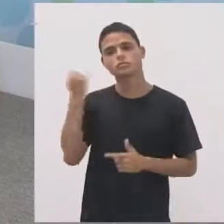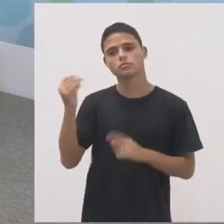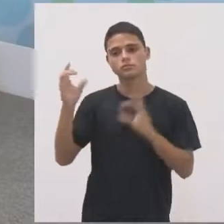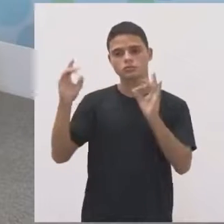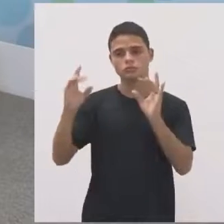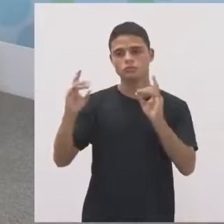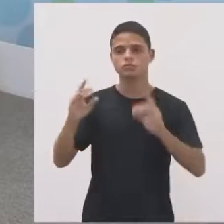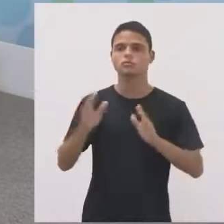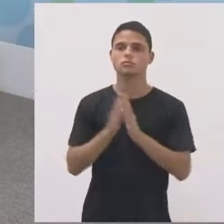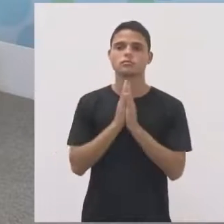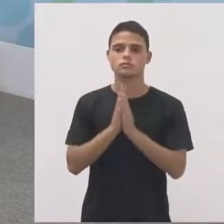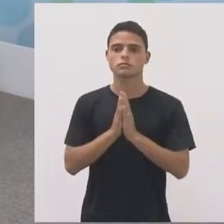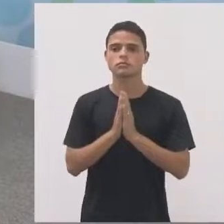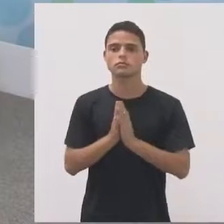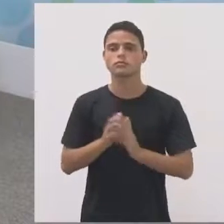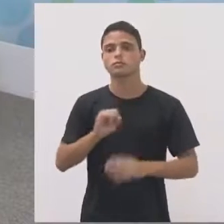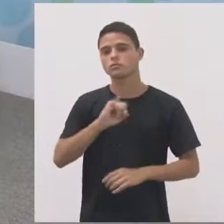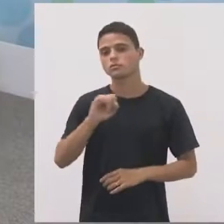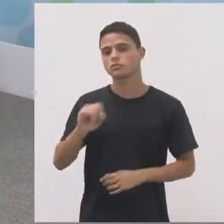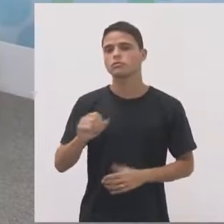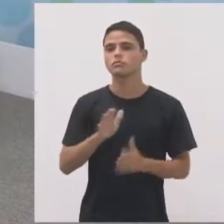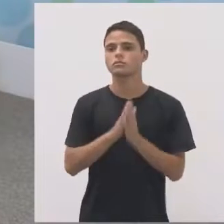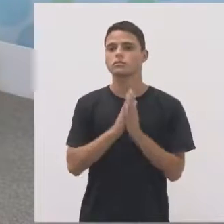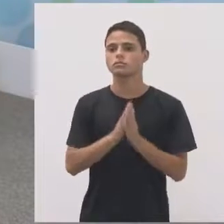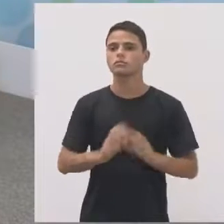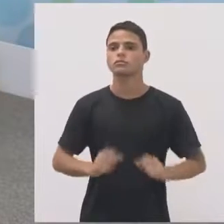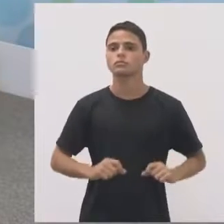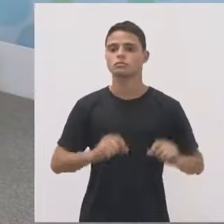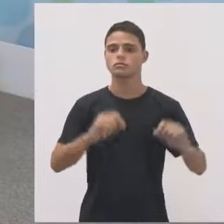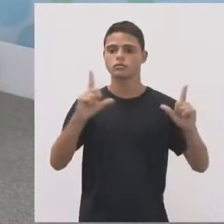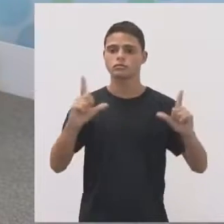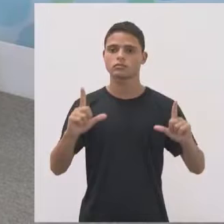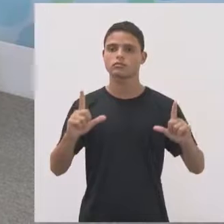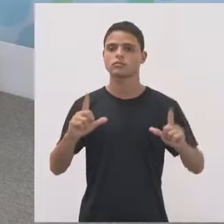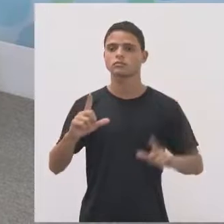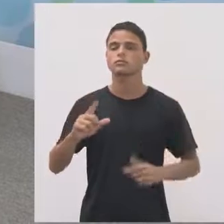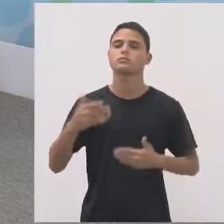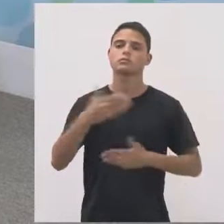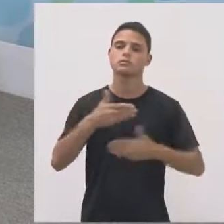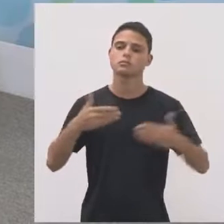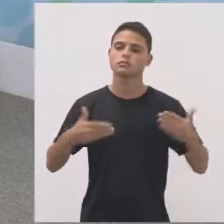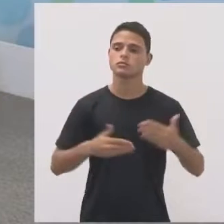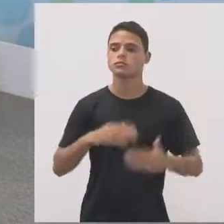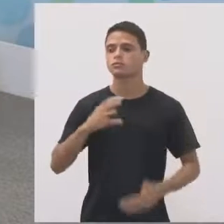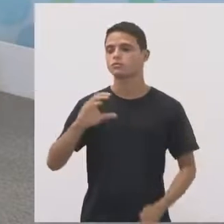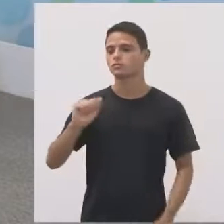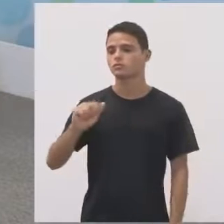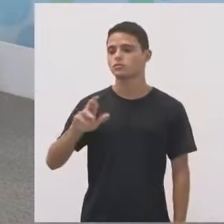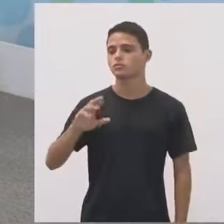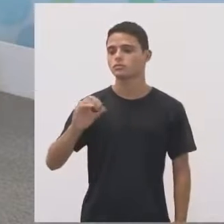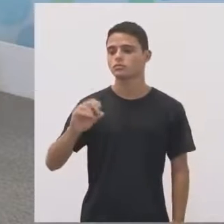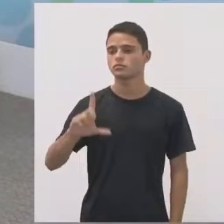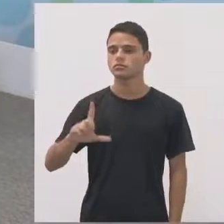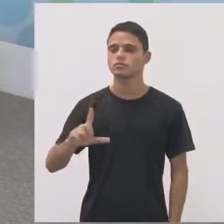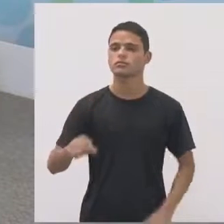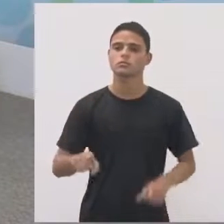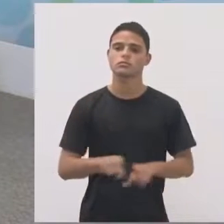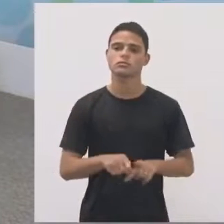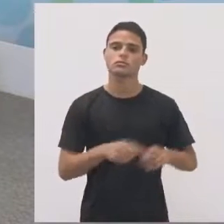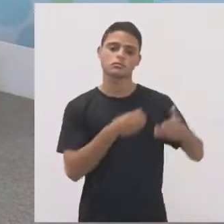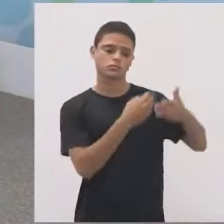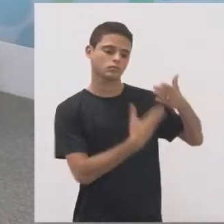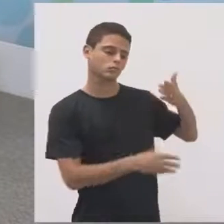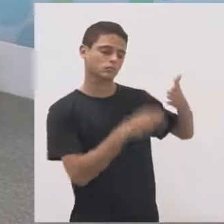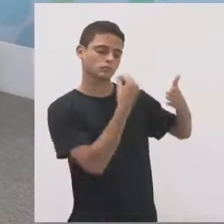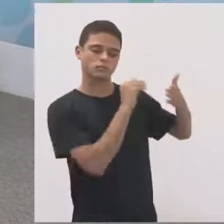vocês. Então, por favor, se o pessoal da produção puder colocar aí o GC, Carol, Thelma também, se vocês conseguirem colocar aí no chat,